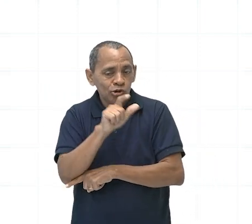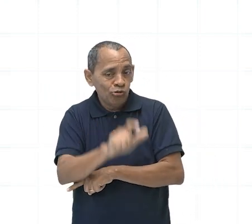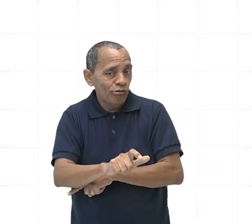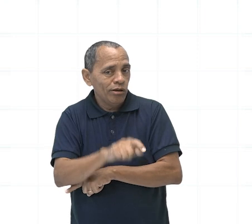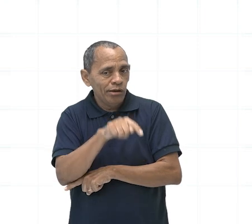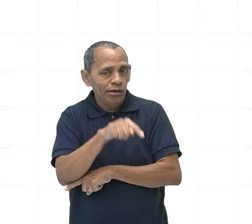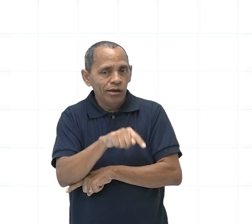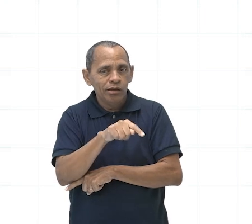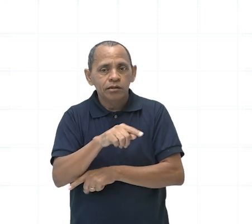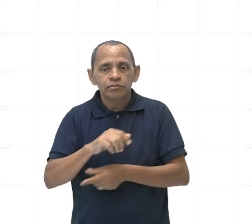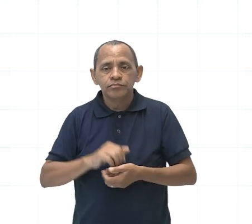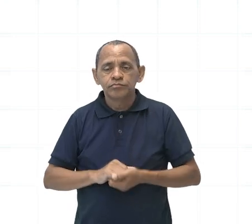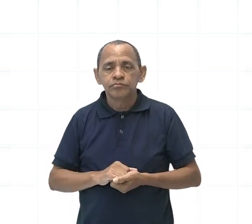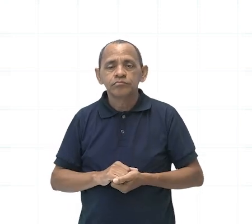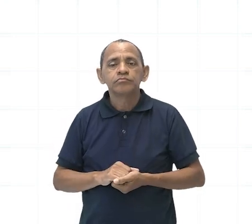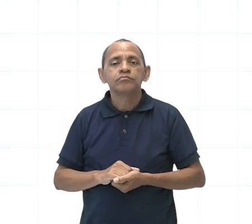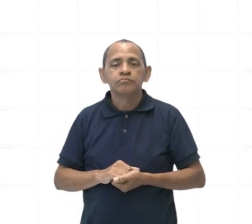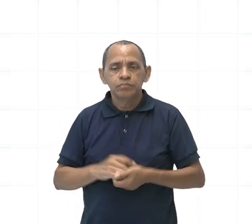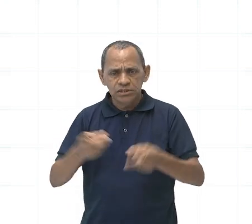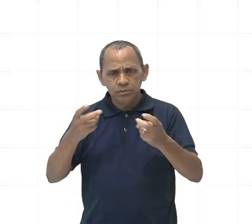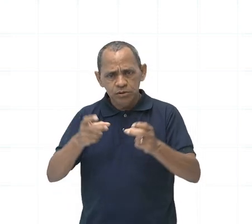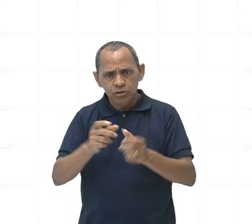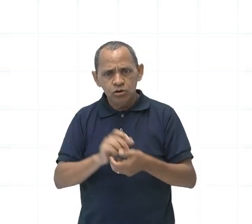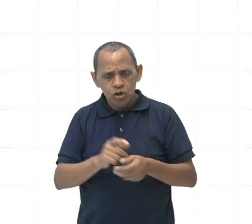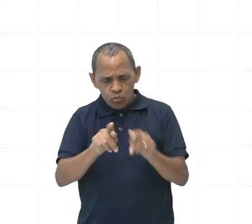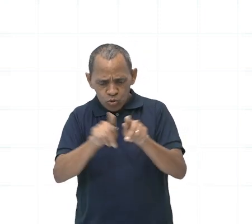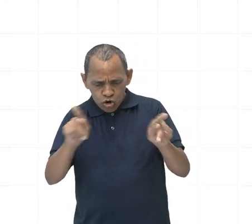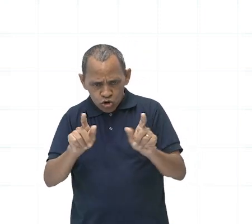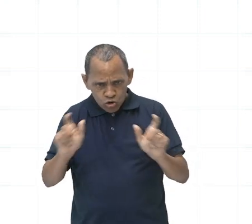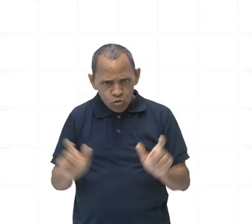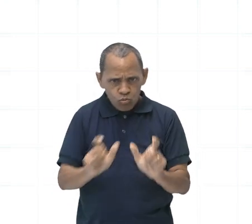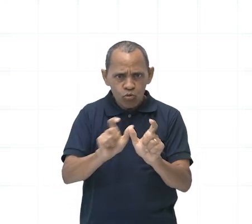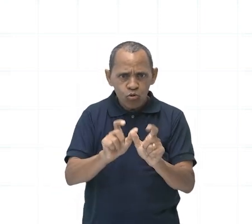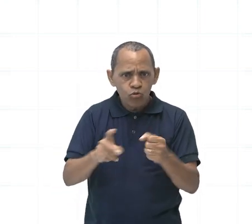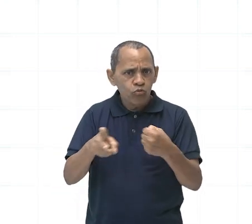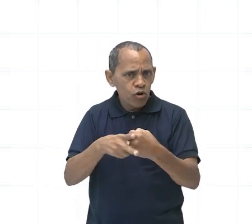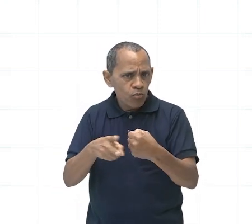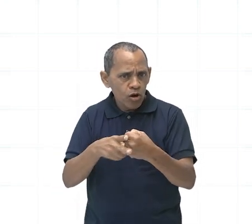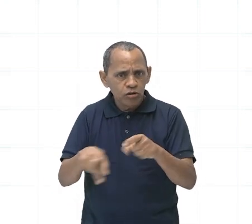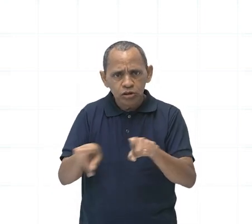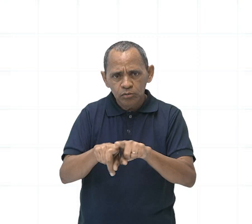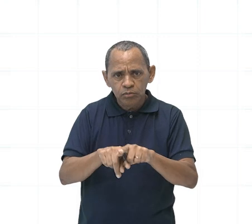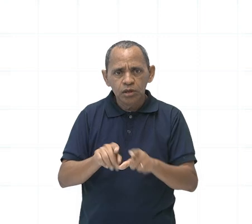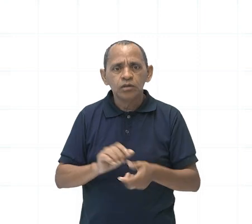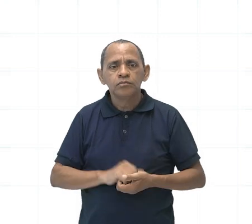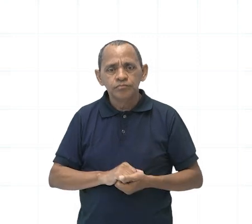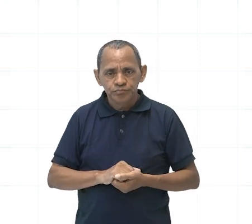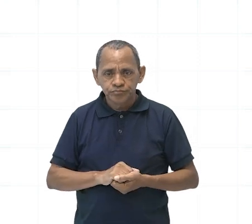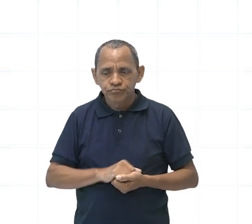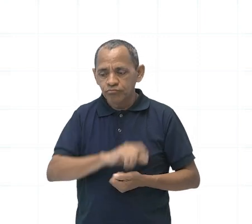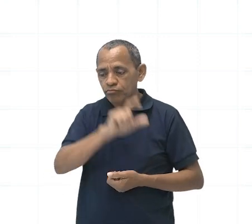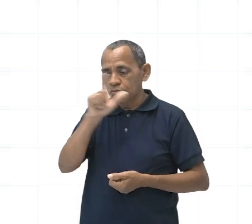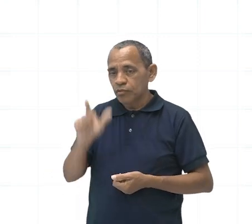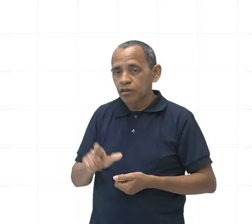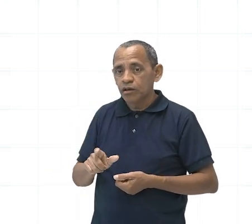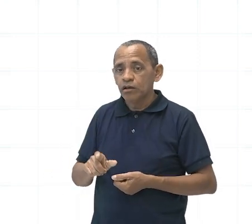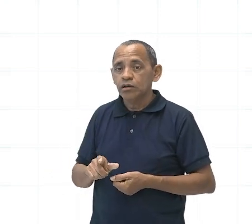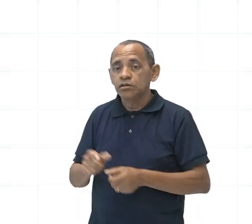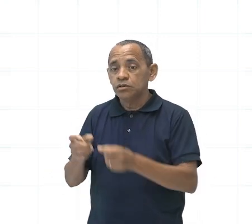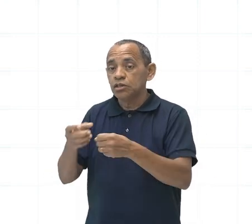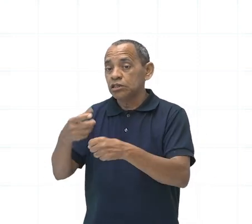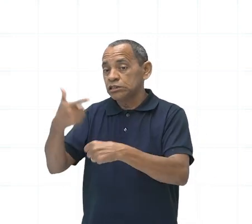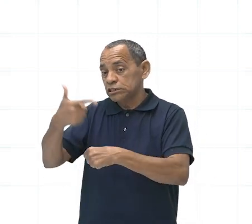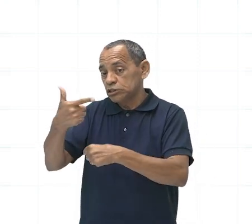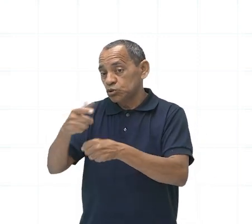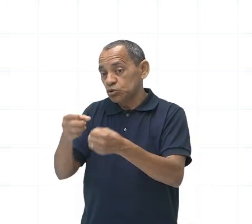elas. Então, nota que isto aqui é um período composto, temos aí forma verbal da primeira oração sejam, forma verbal da segunda